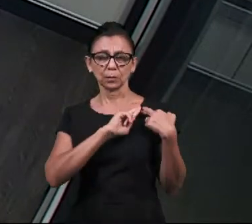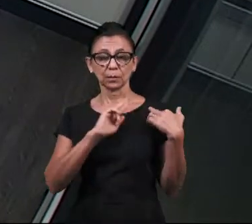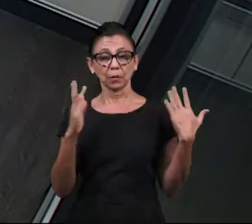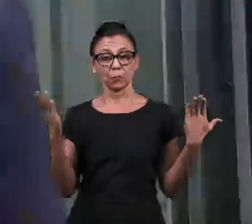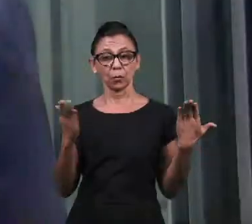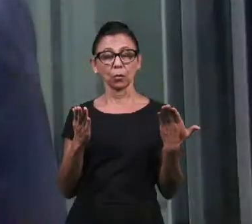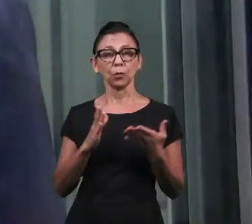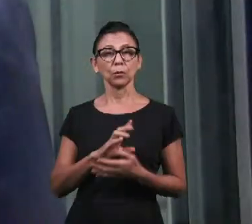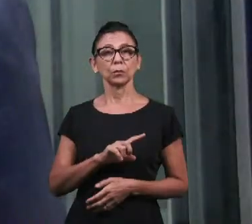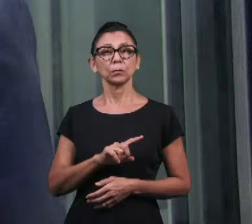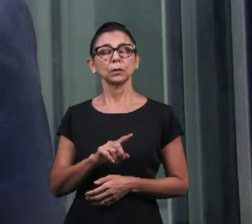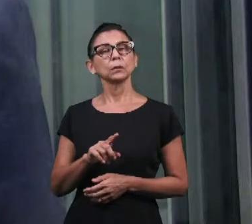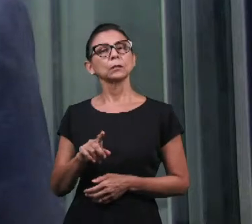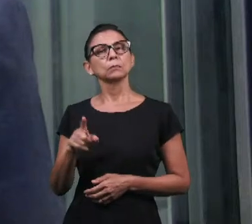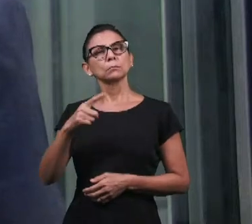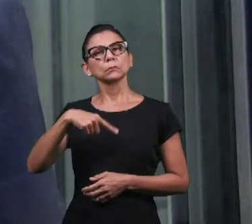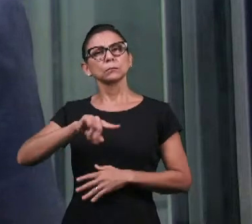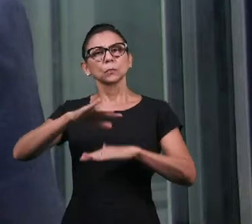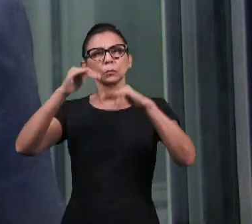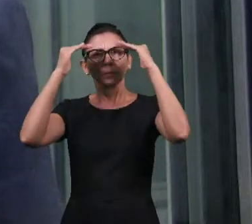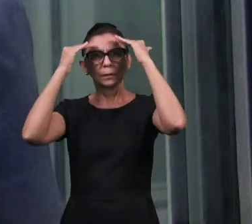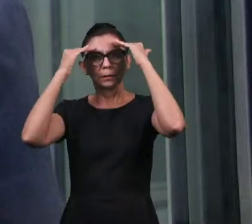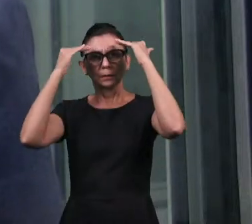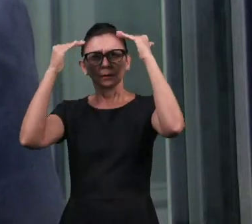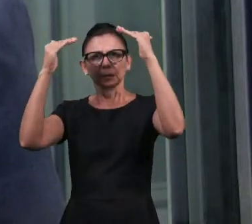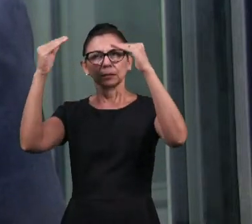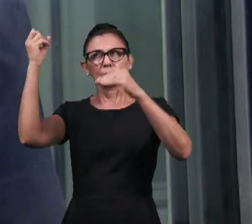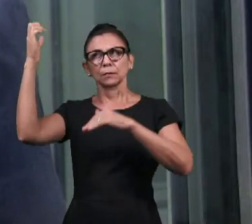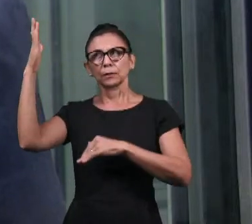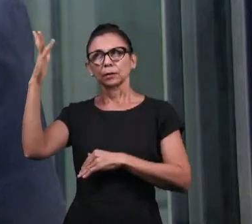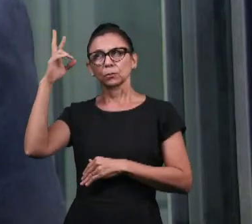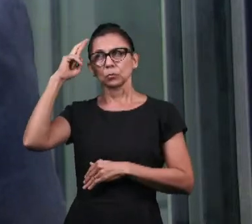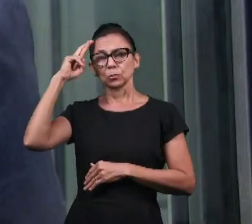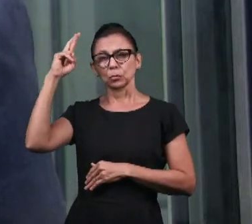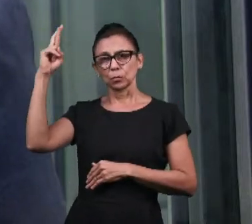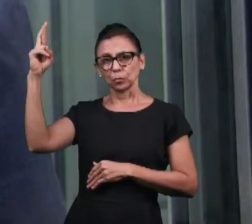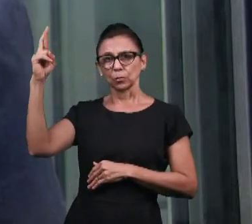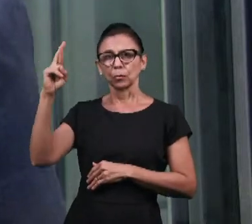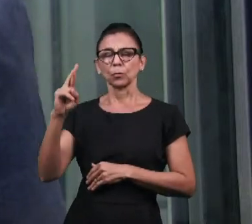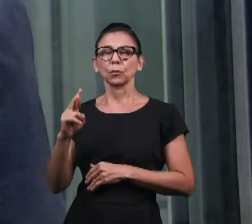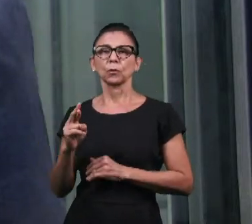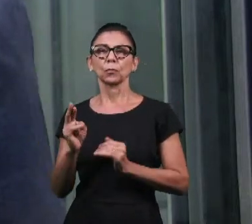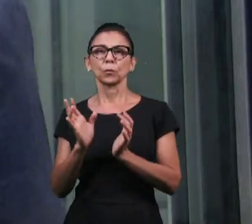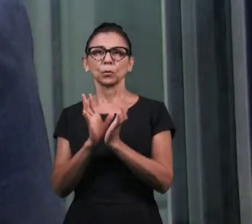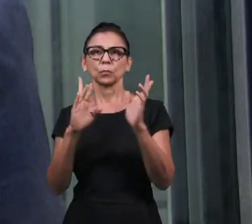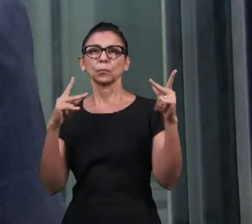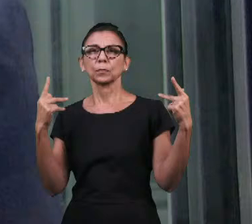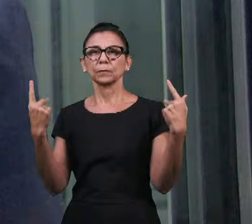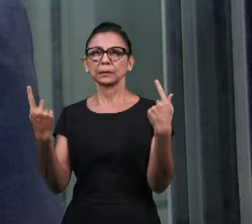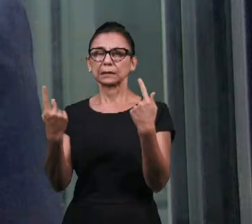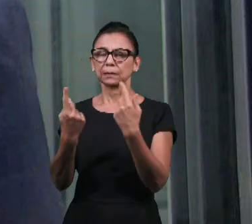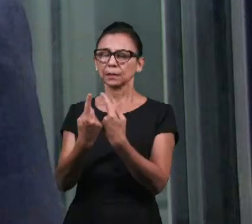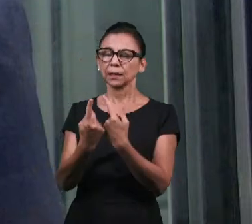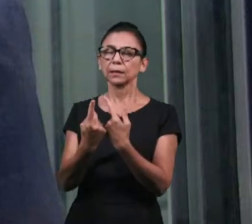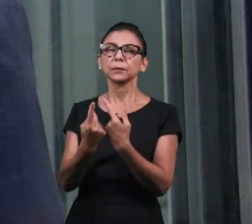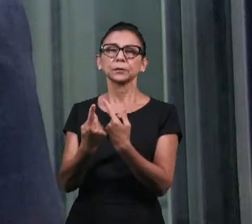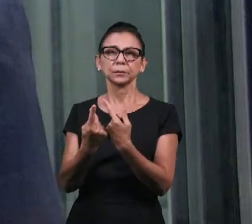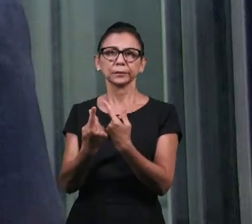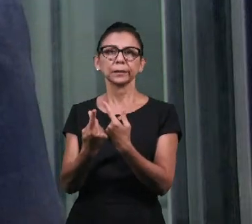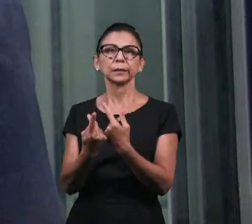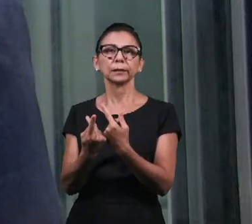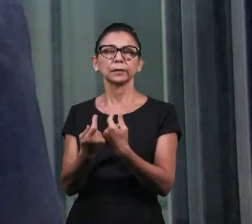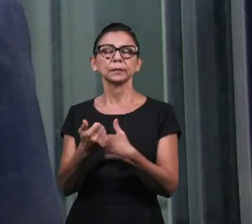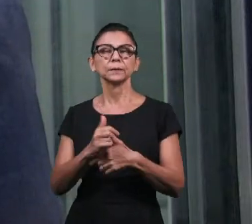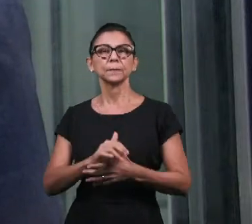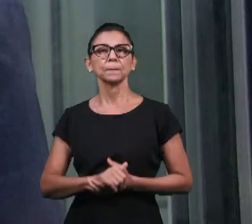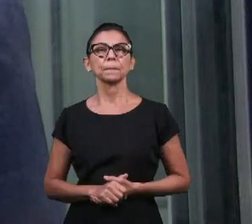obedecendo as orientações do Senhor dadas ao presbitério e fazendo todo este movimento de levar